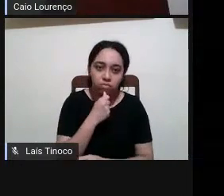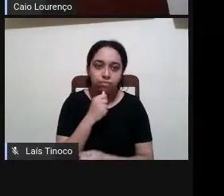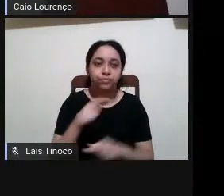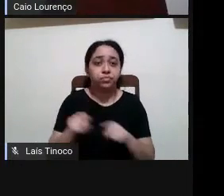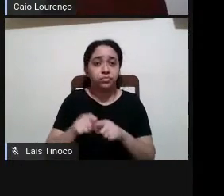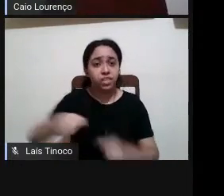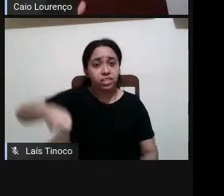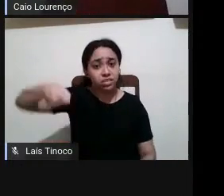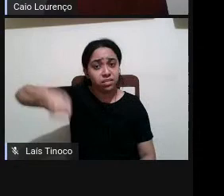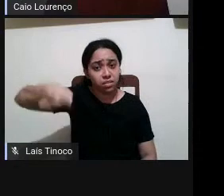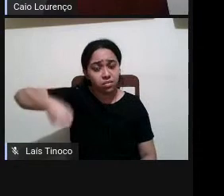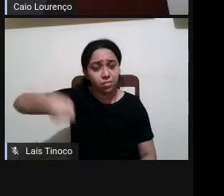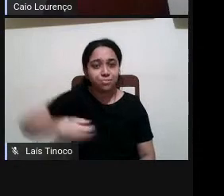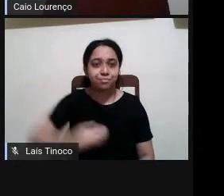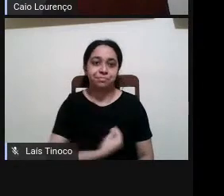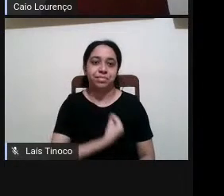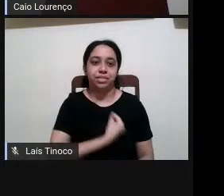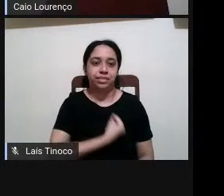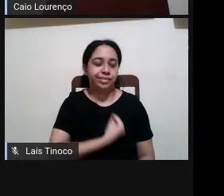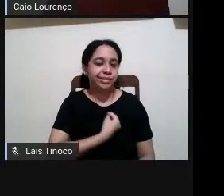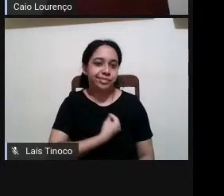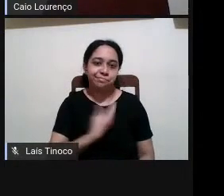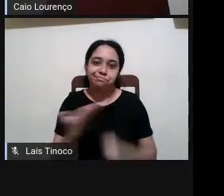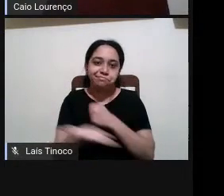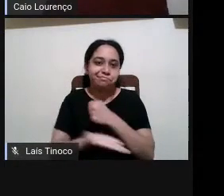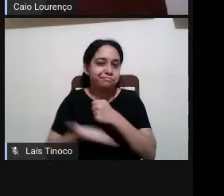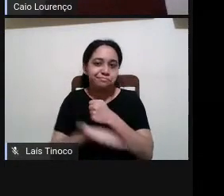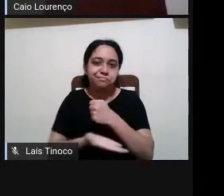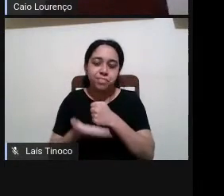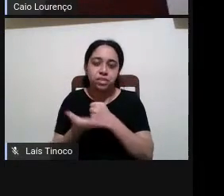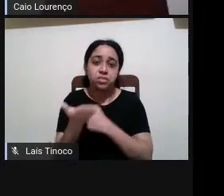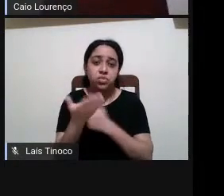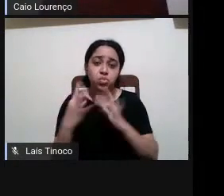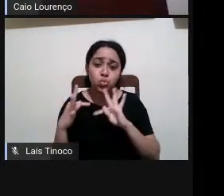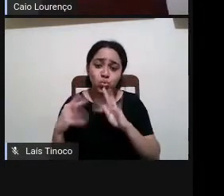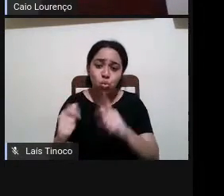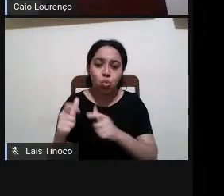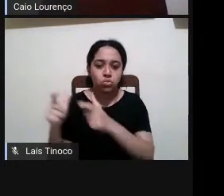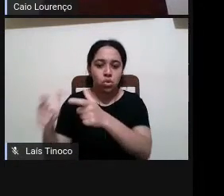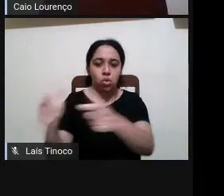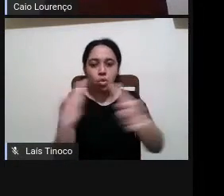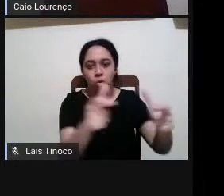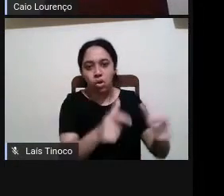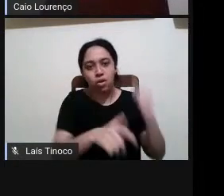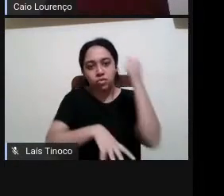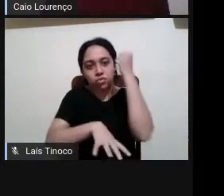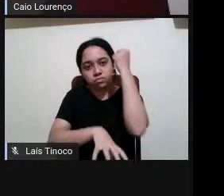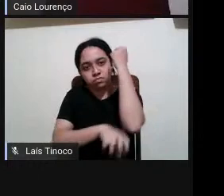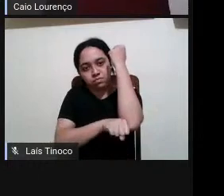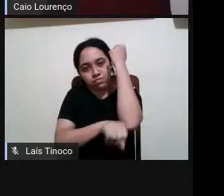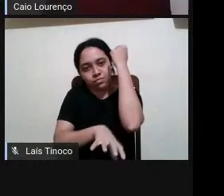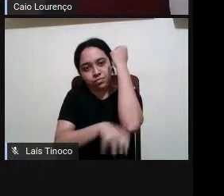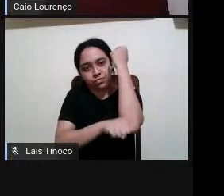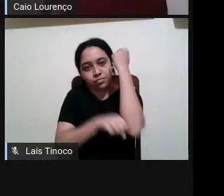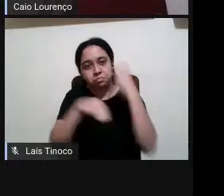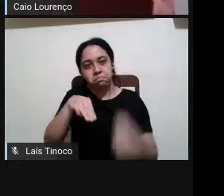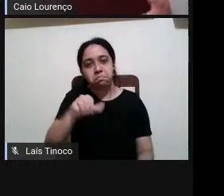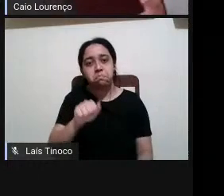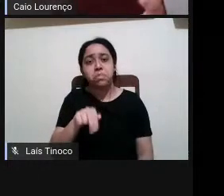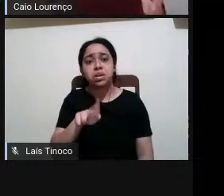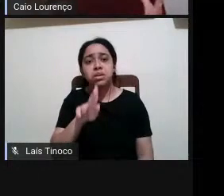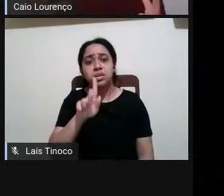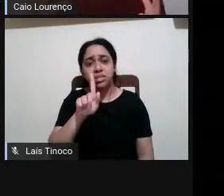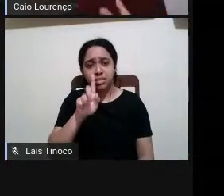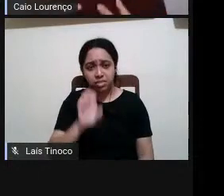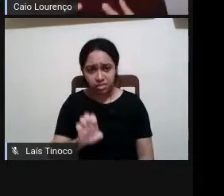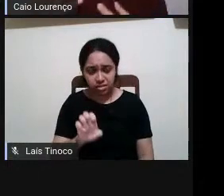estão presentes basicamente em toda a área do manguezal. Então, você entra pelo manguezal, você tem às